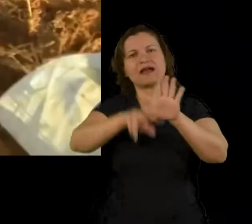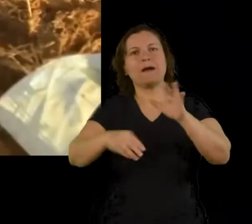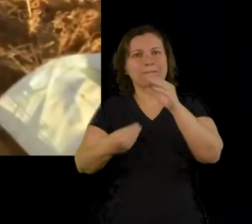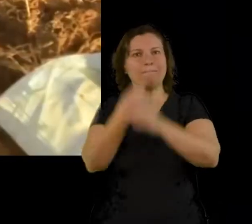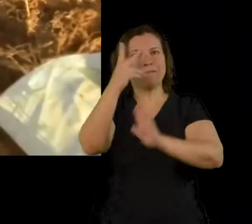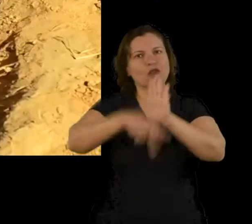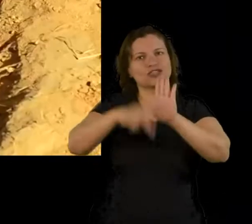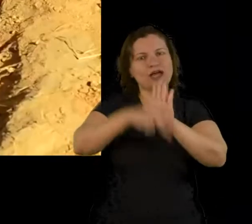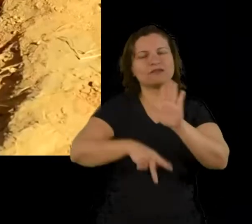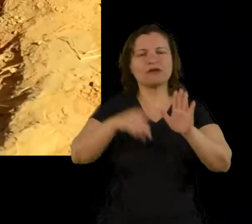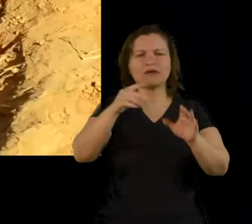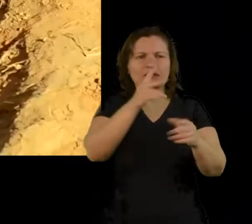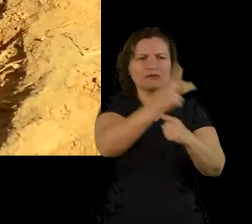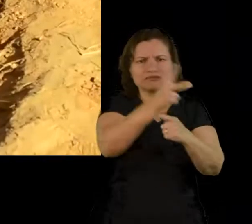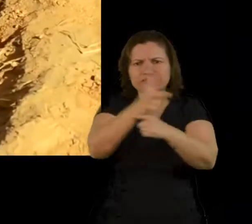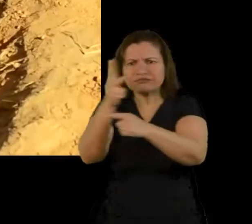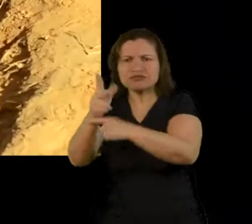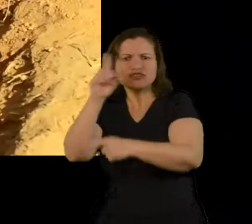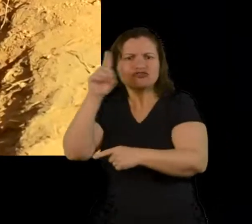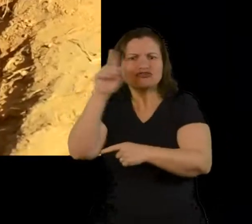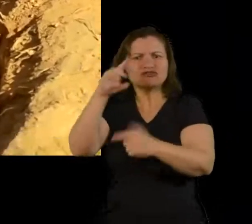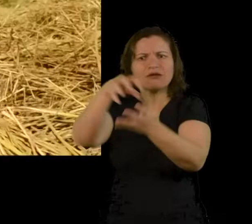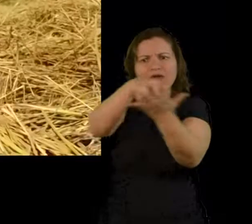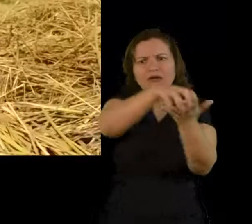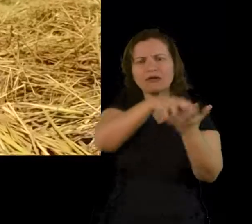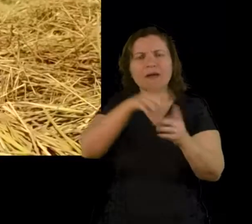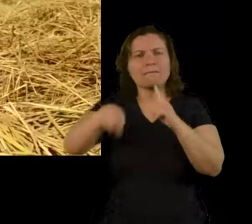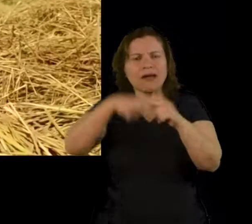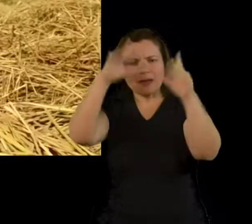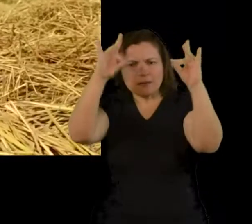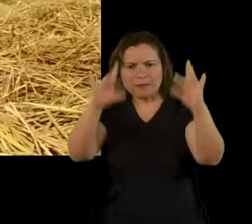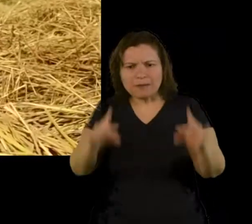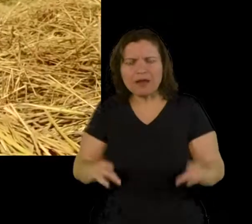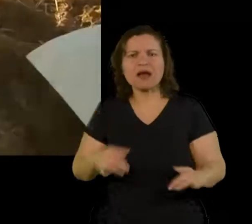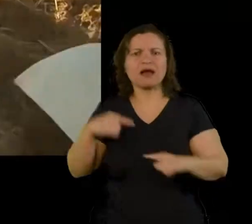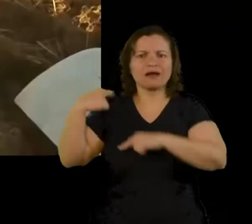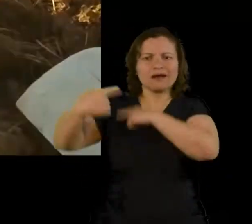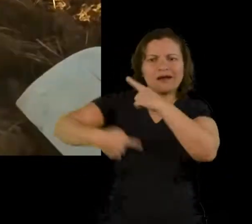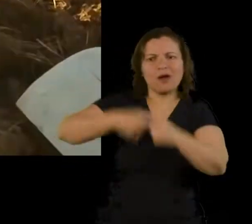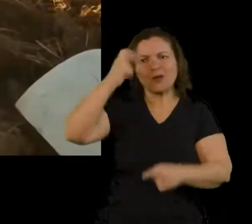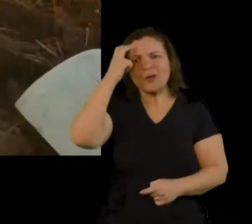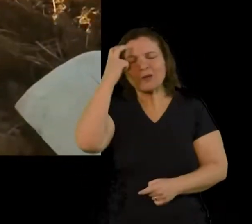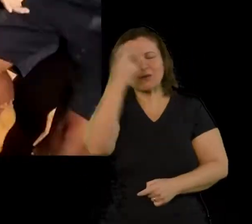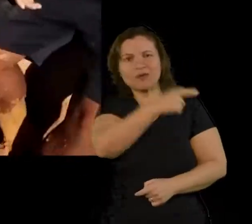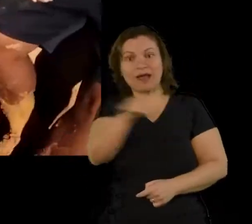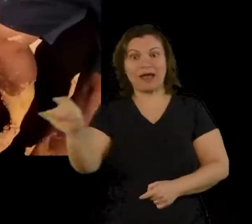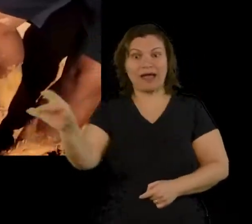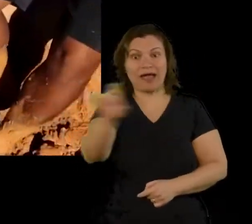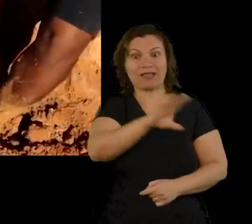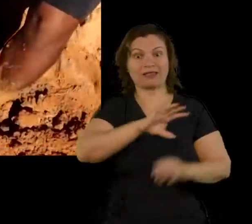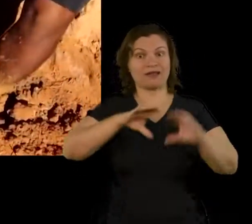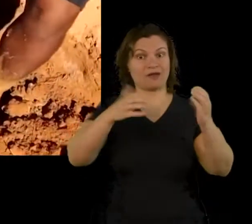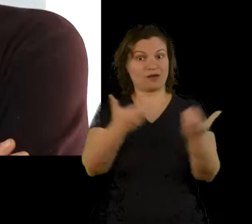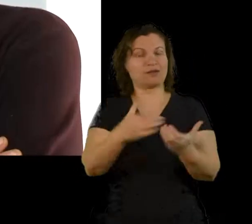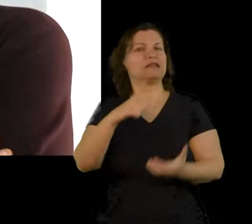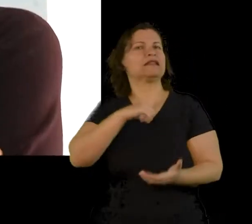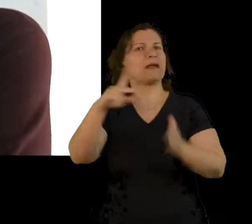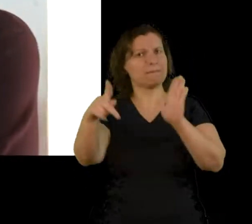eles registram o cotidiano de aldeias e aspectos das culturas ancestrais. Cada comunidade tem